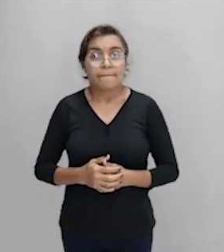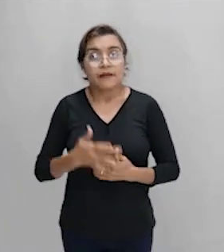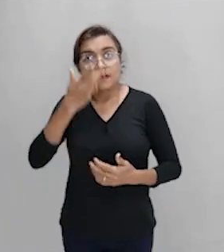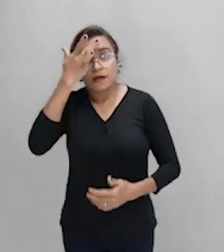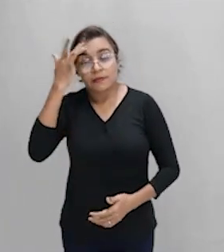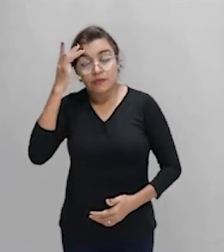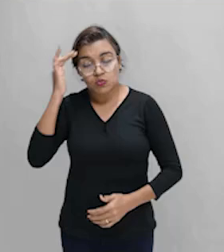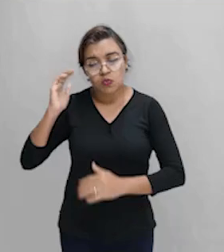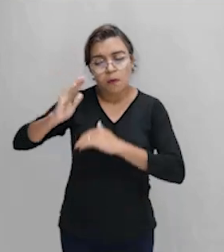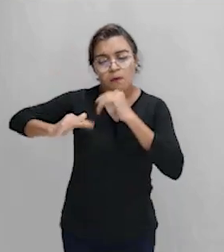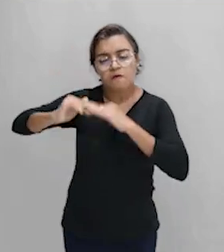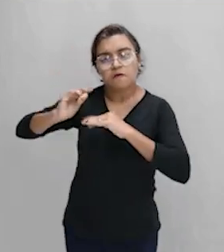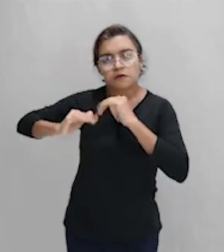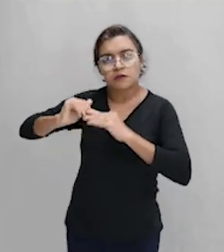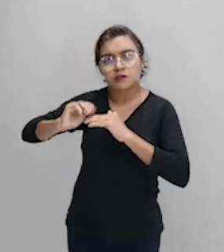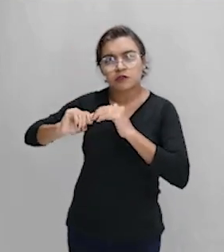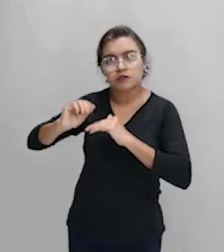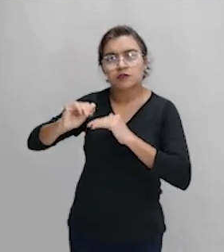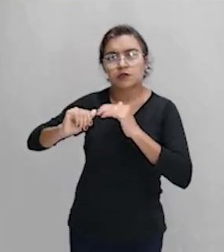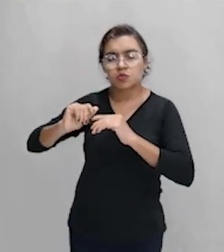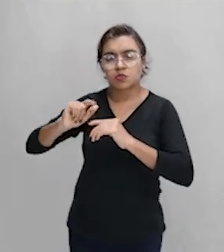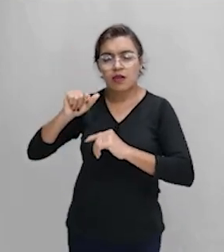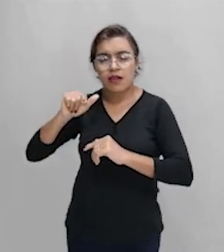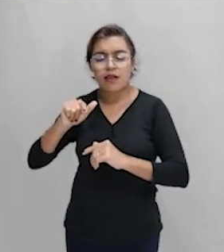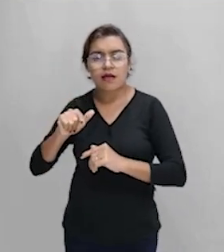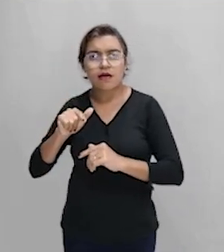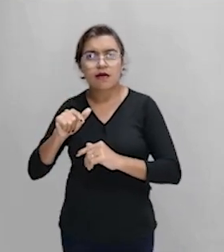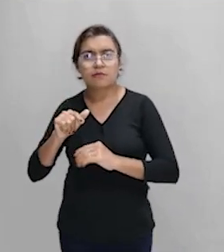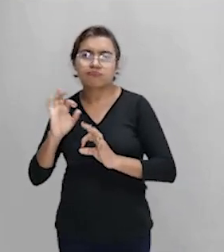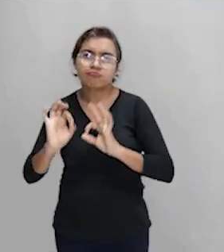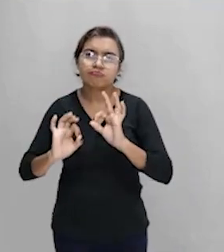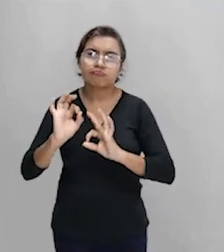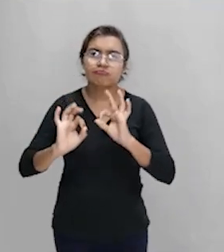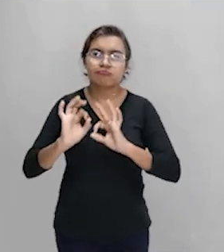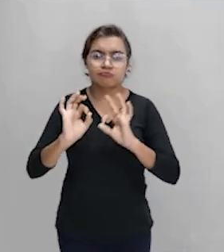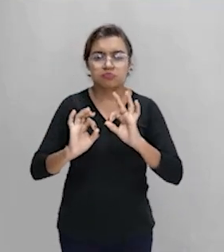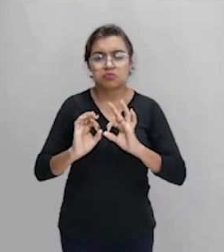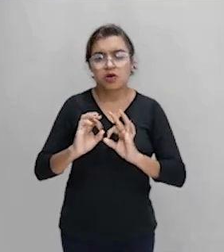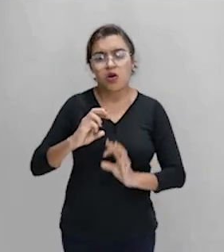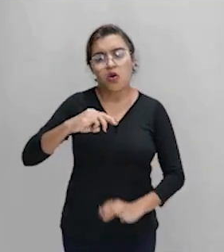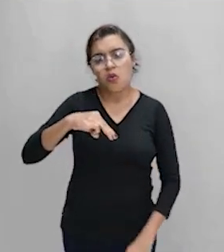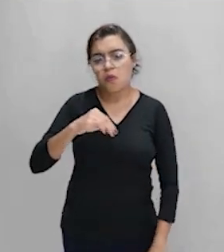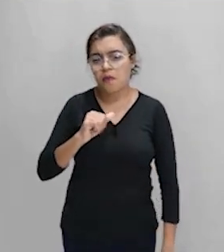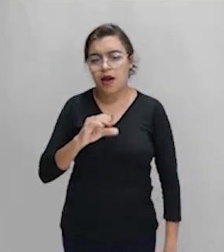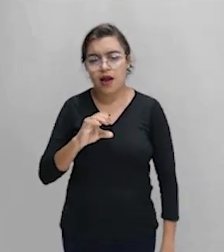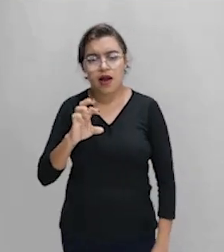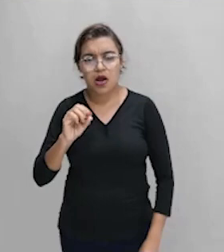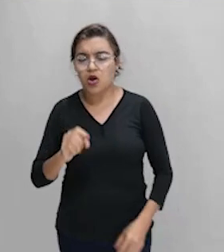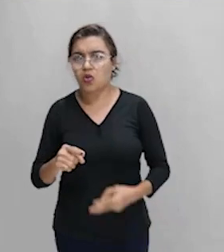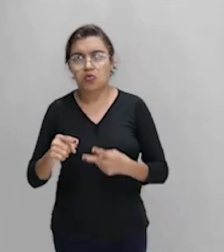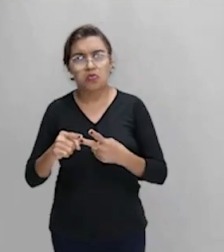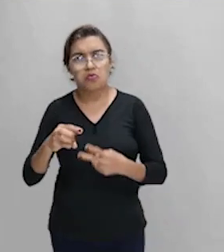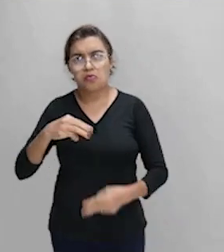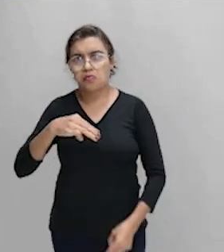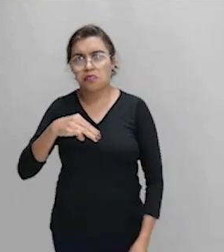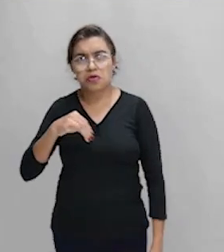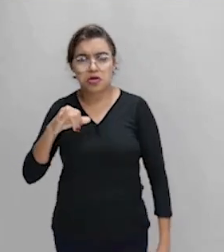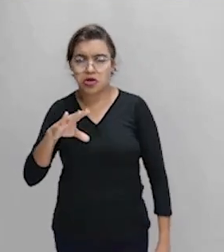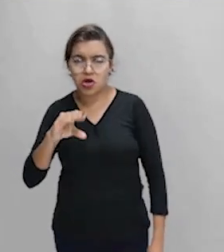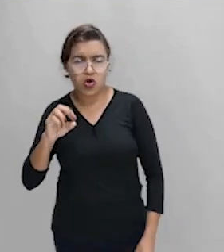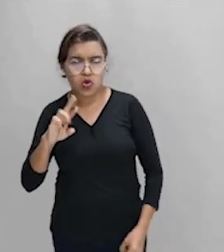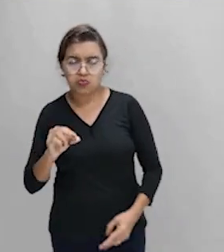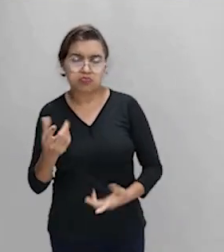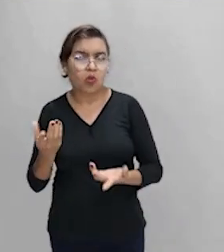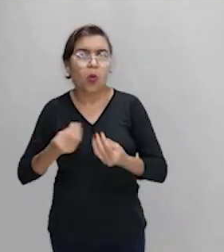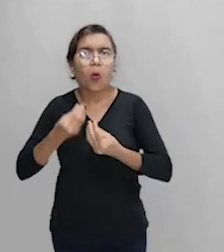profissional ele monta ali o macrociclo, o meso ou micro, ele monta de uma forma. Mas óbvio que ele, com as coletas de dados que ele vai tendo